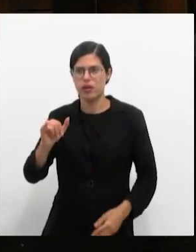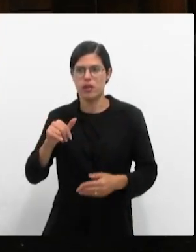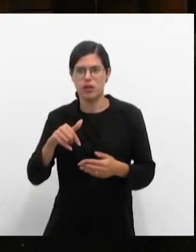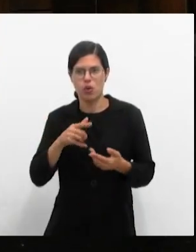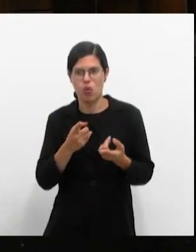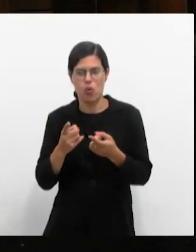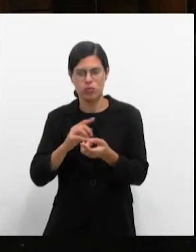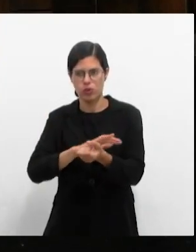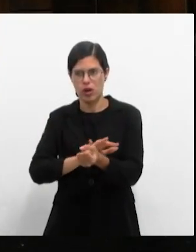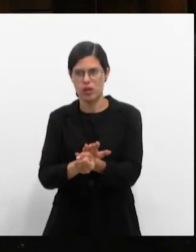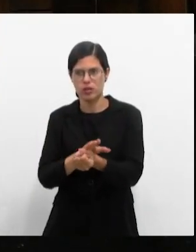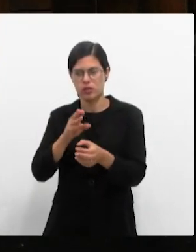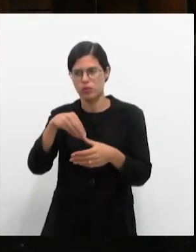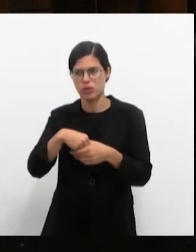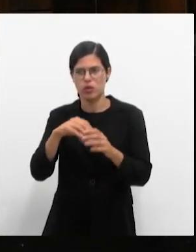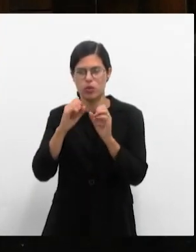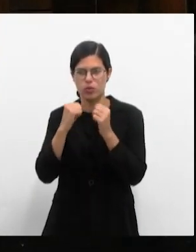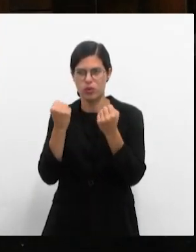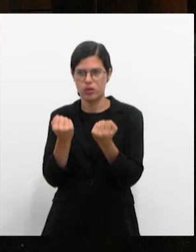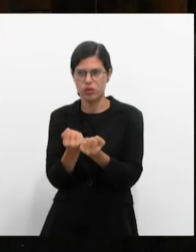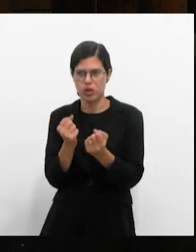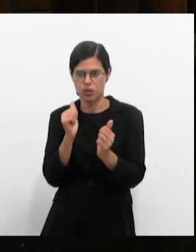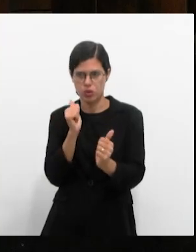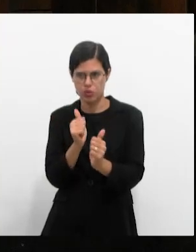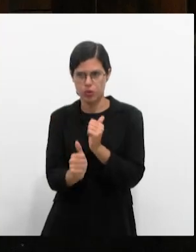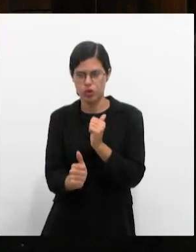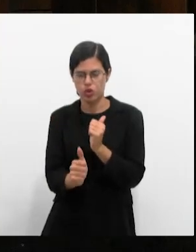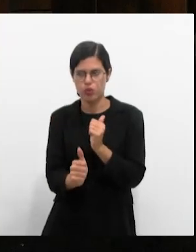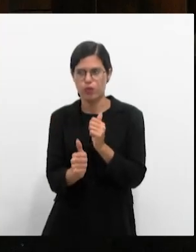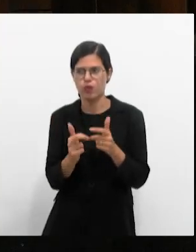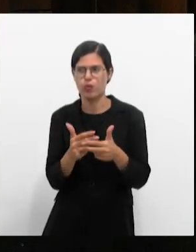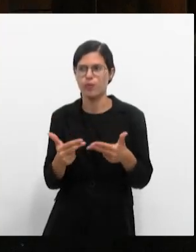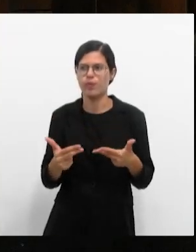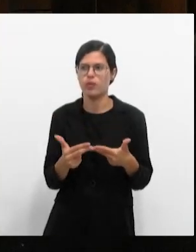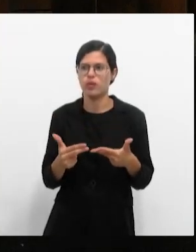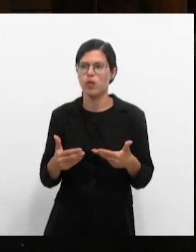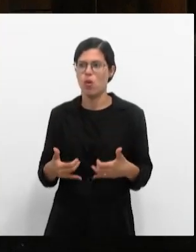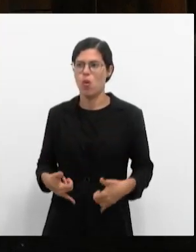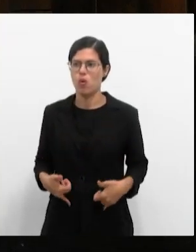e arenas esportivas. O que muito nos orgulha.